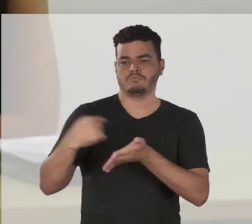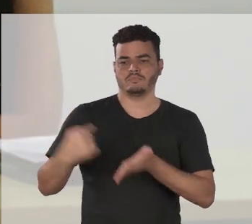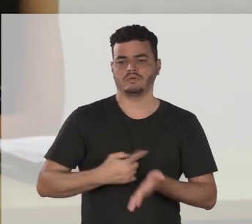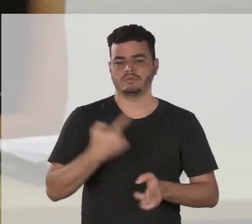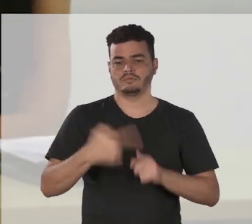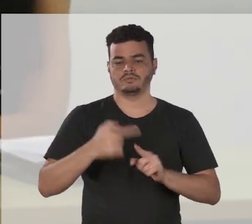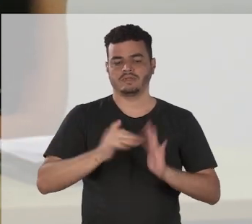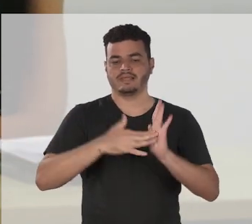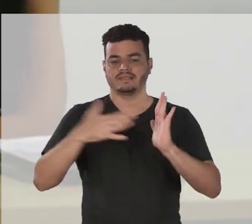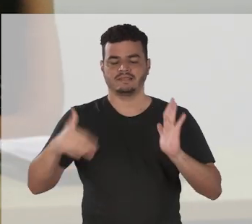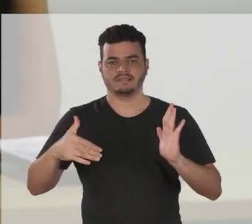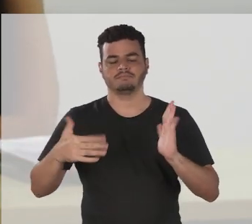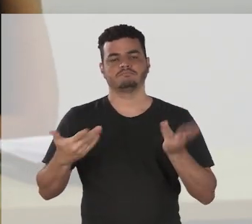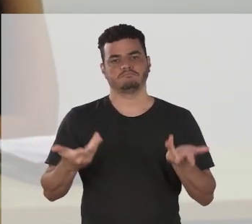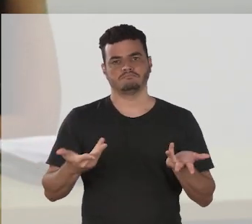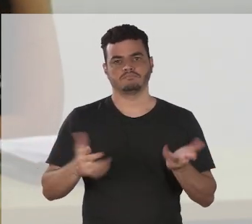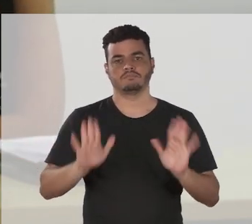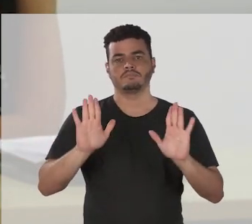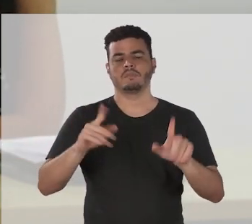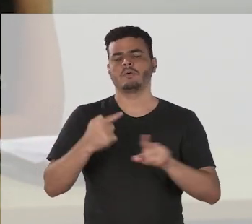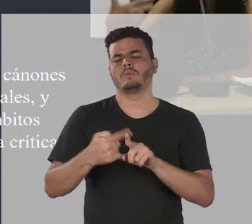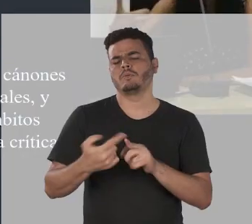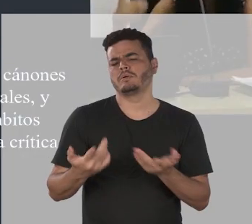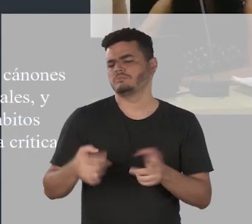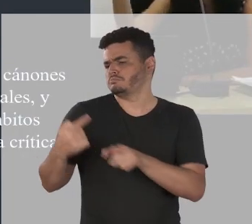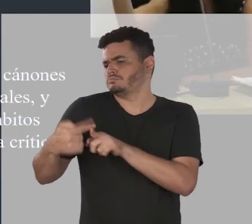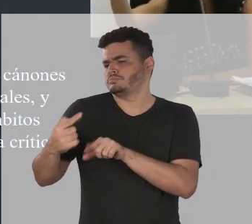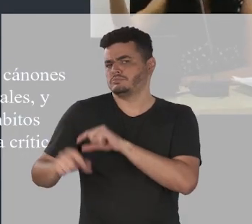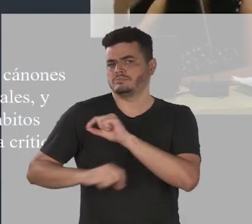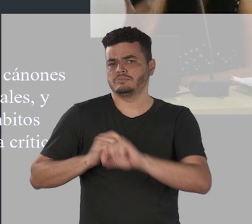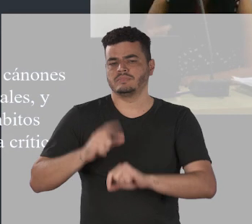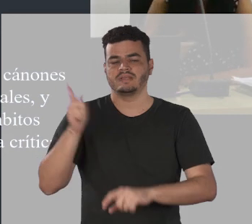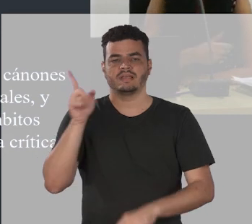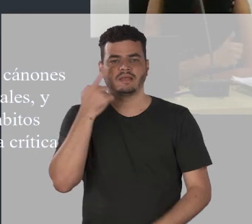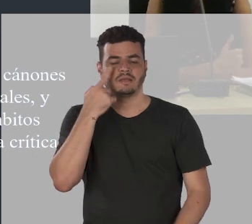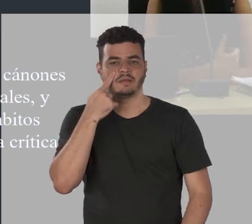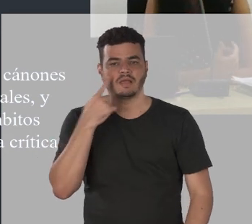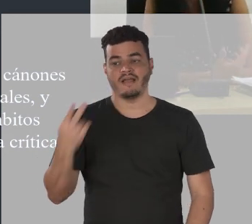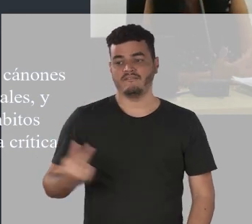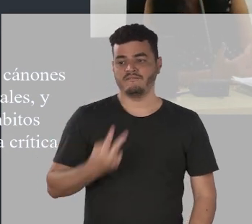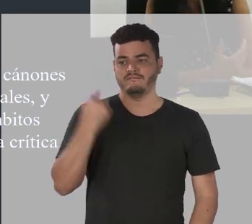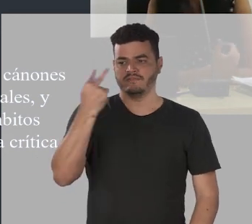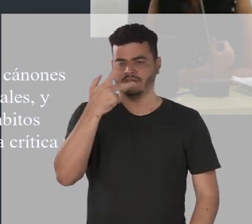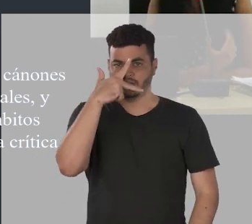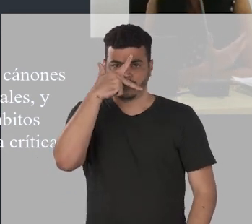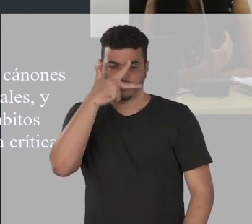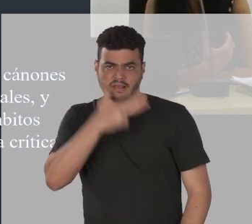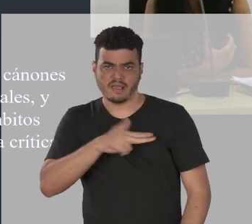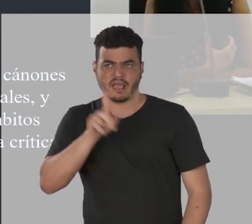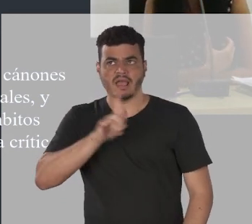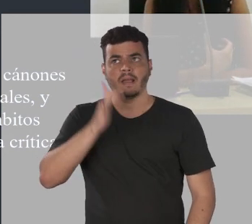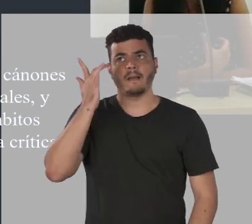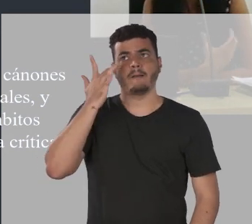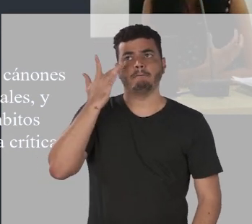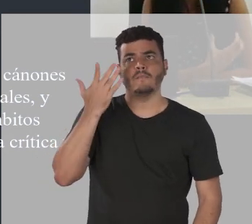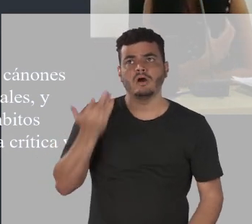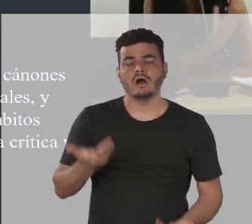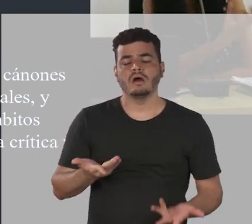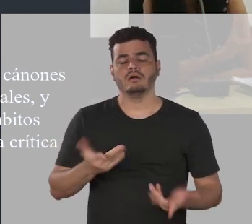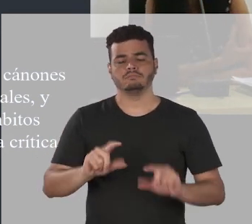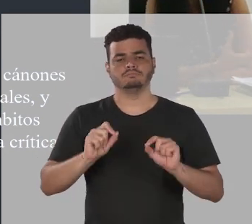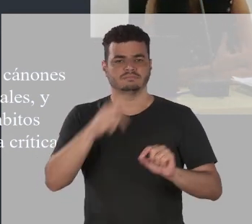fato estético. Por quê? Porque a dimensão ética, a dimensão em valores, isso da moral, muitas vezes a